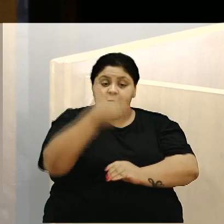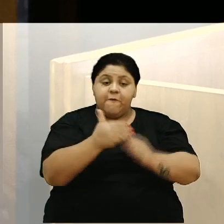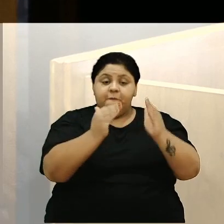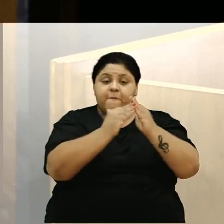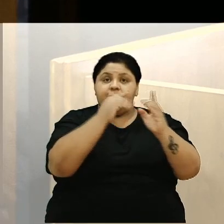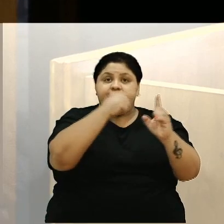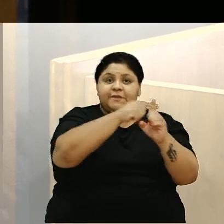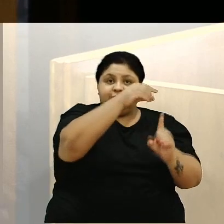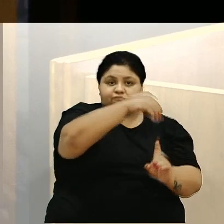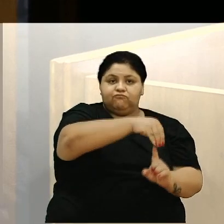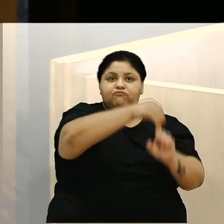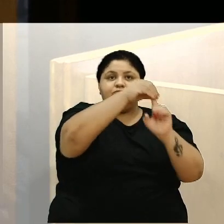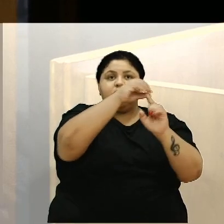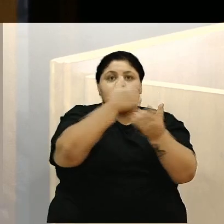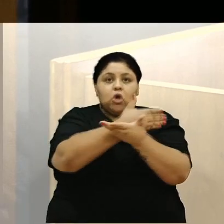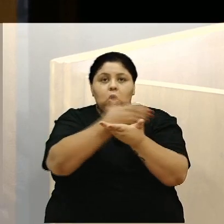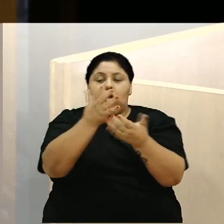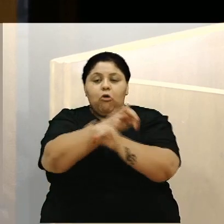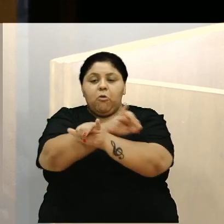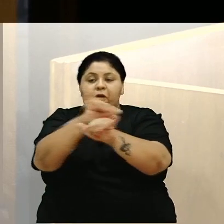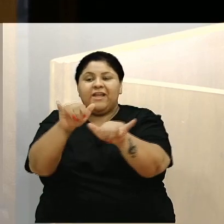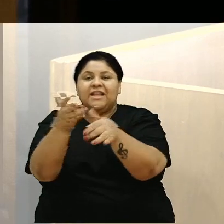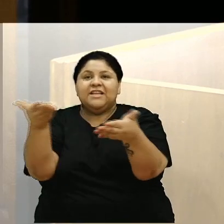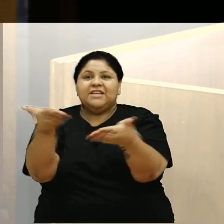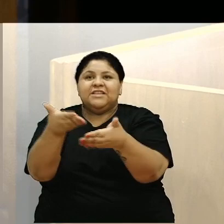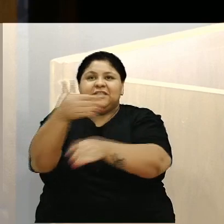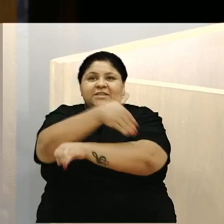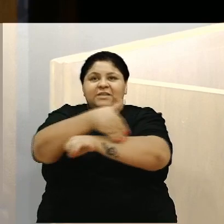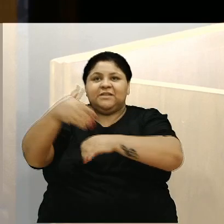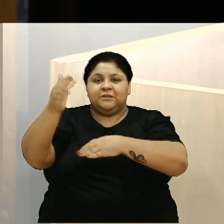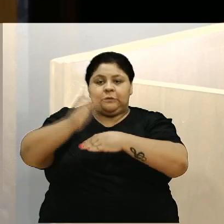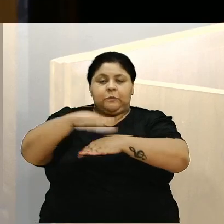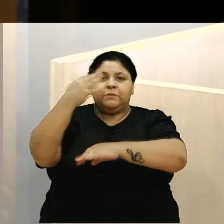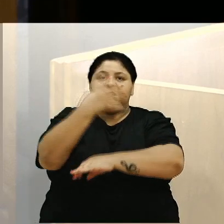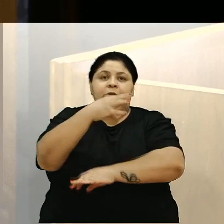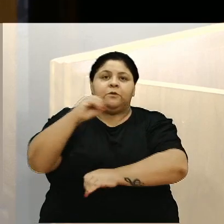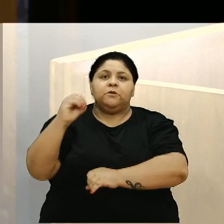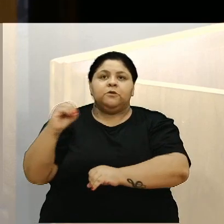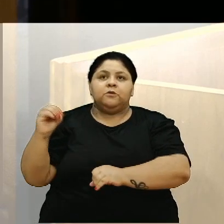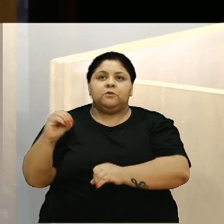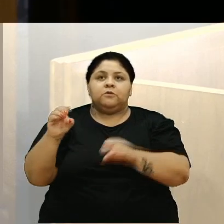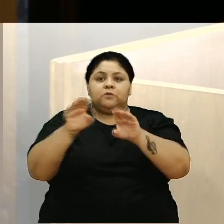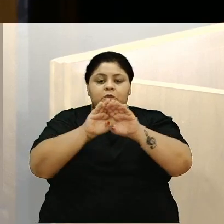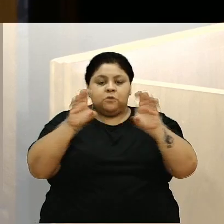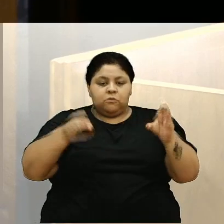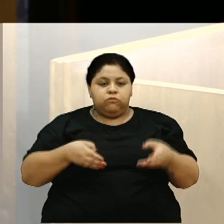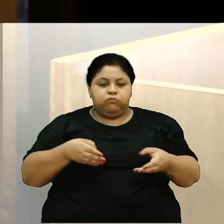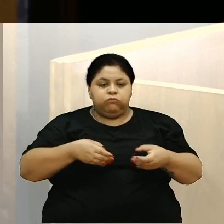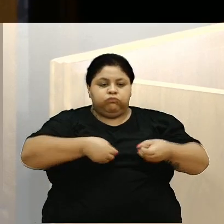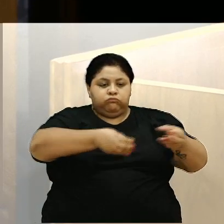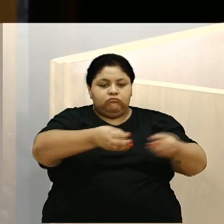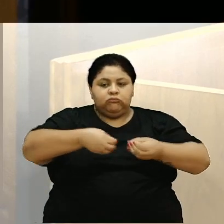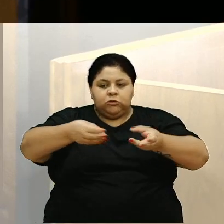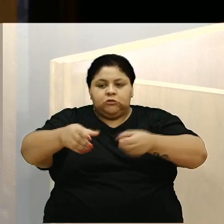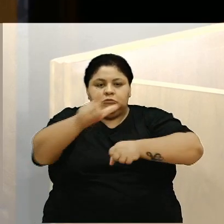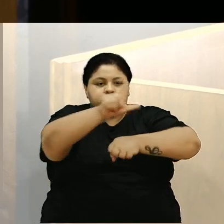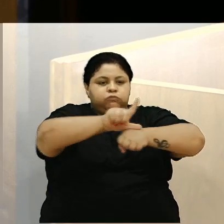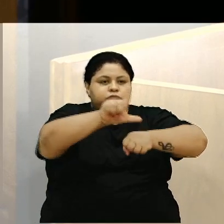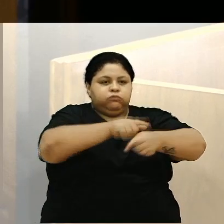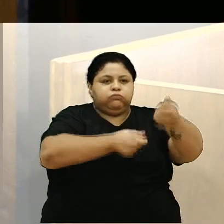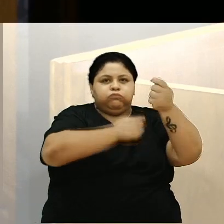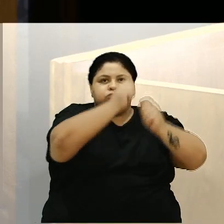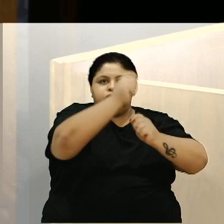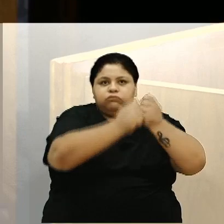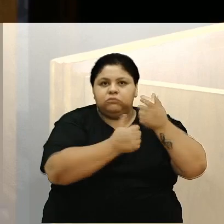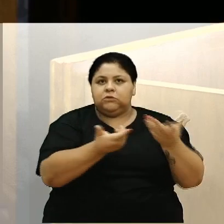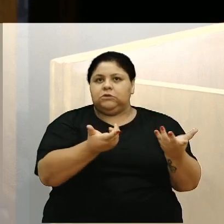a campanha que já está nas ruas com mais de 400 caixas distribuídas no comércio, na indústria, estabelecimentos